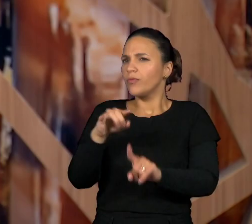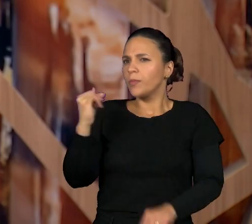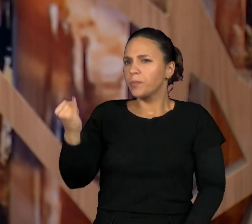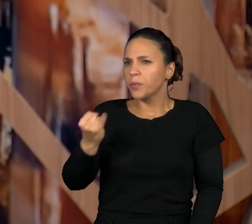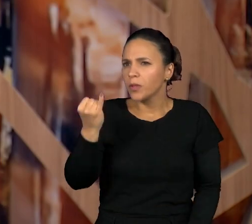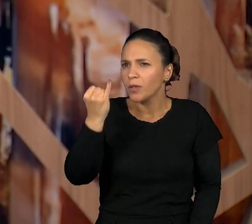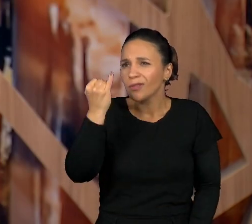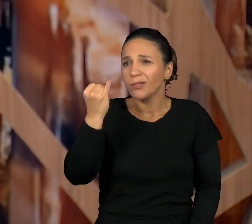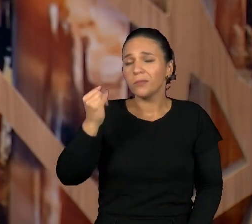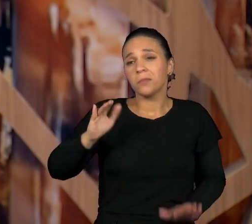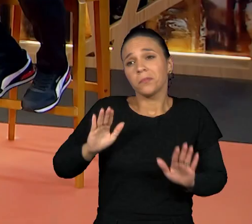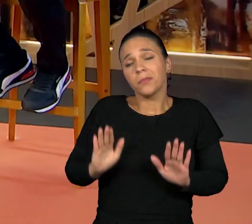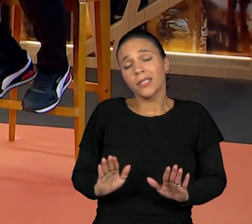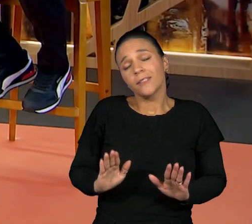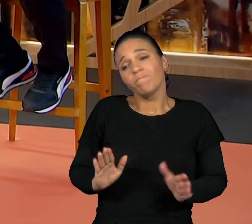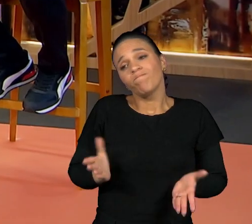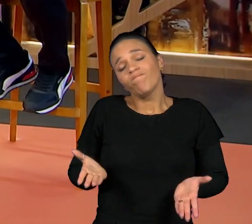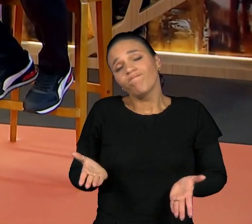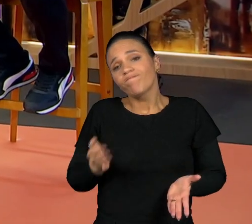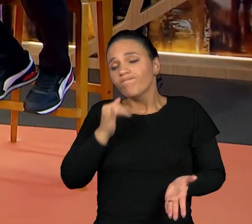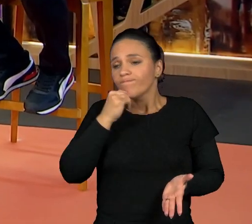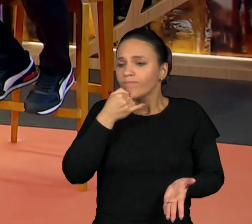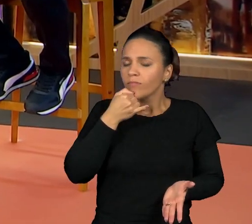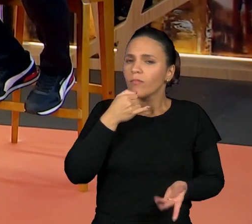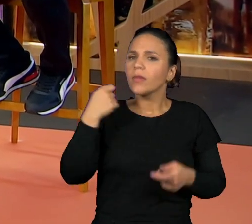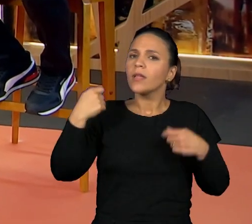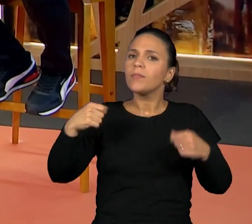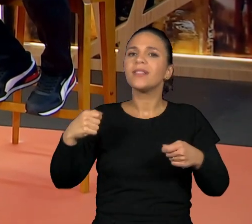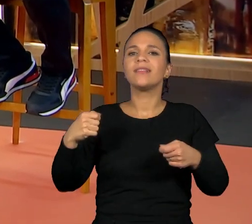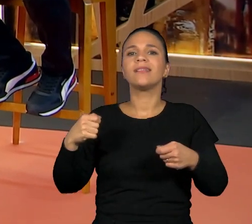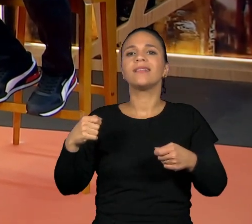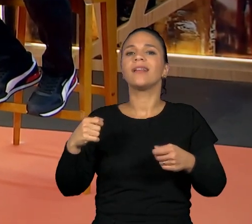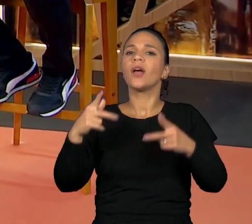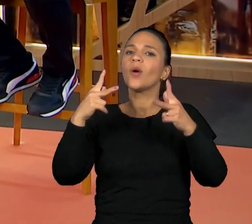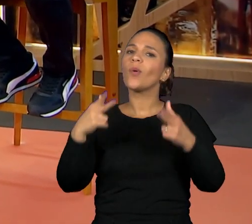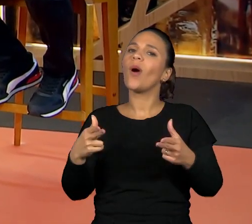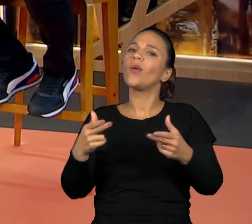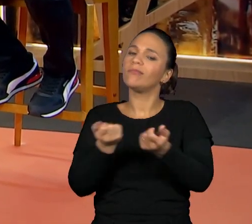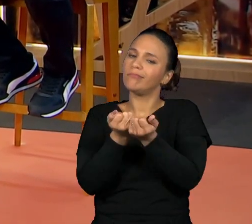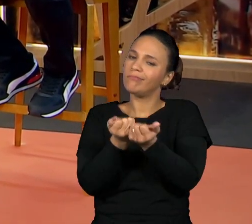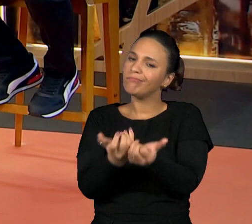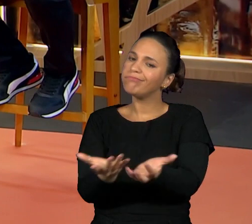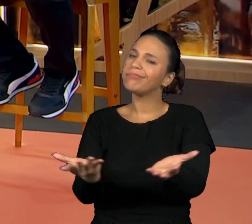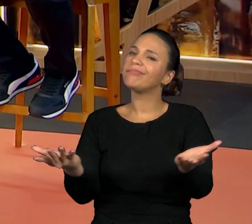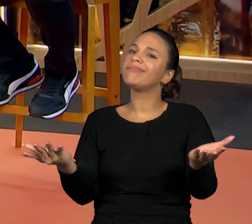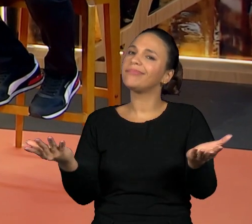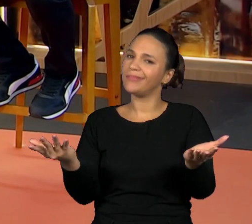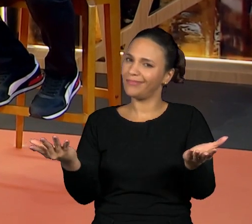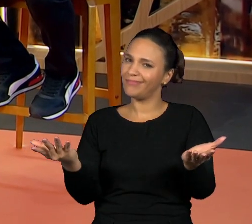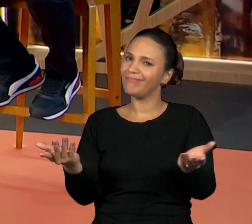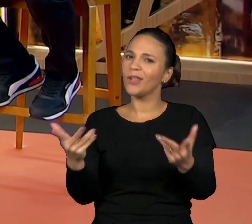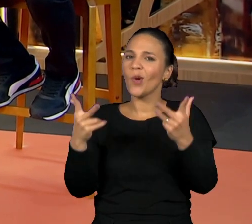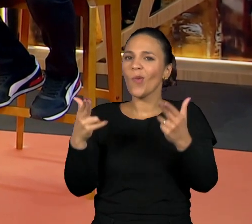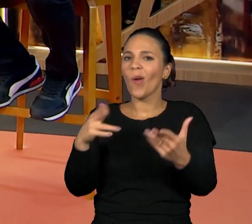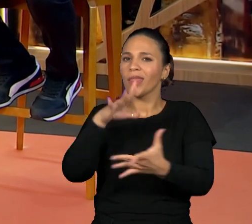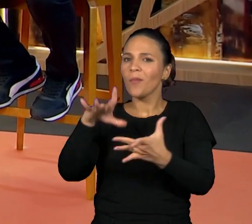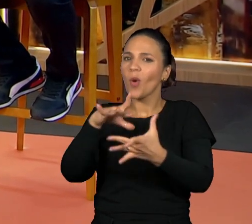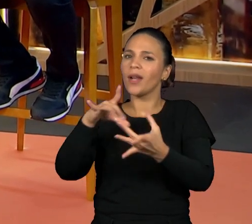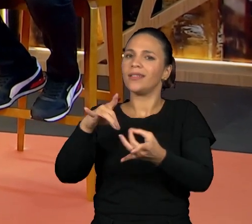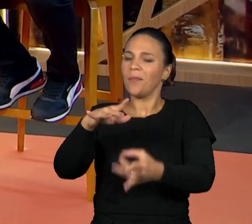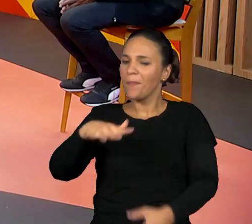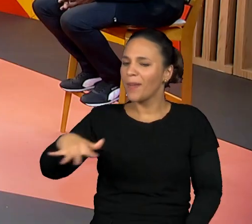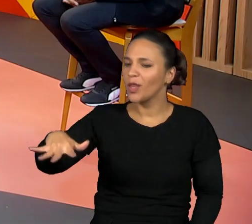importante, mas precisam ser democratizadas, o acesso precisa ser democratizado.